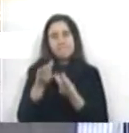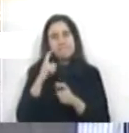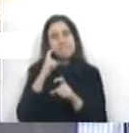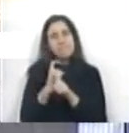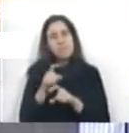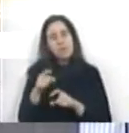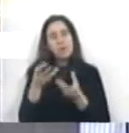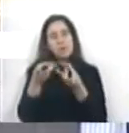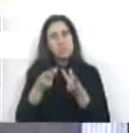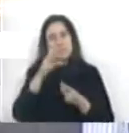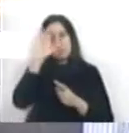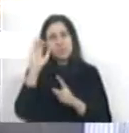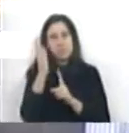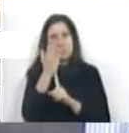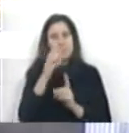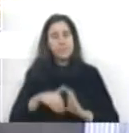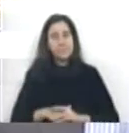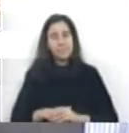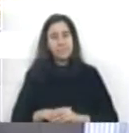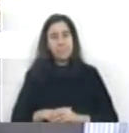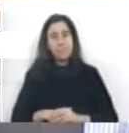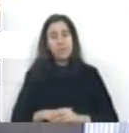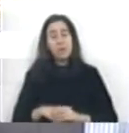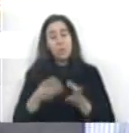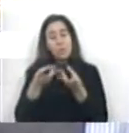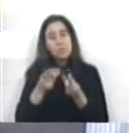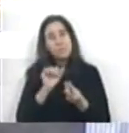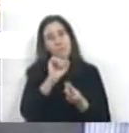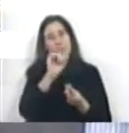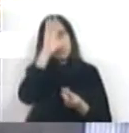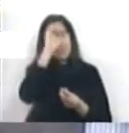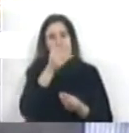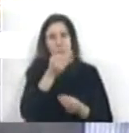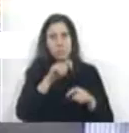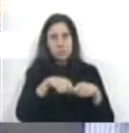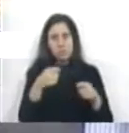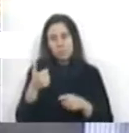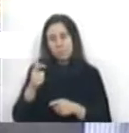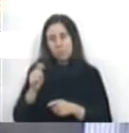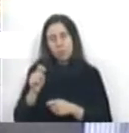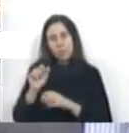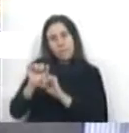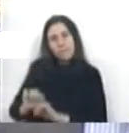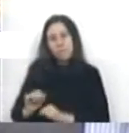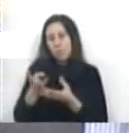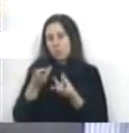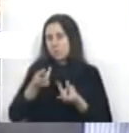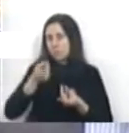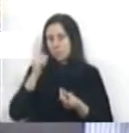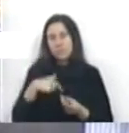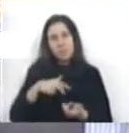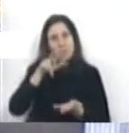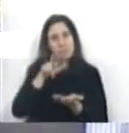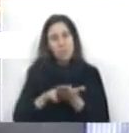Estado. É o orçamento do Governo do Partido Socialista, não é o orçamento do Bloco, mas será viabilizado